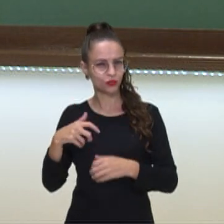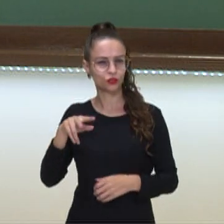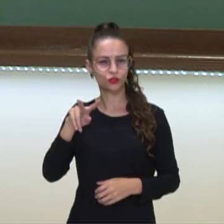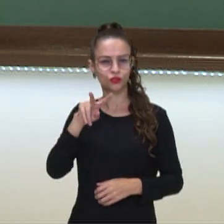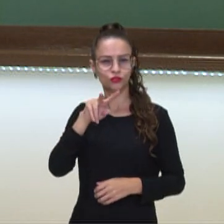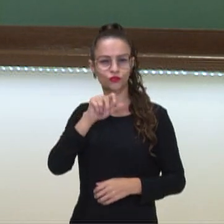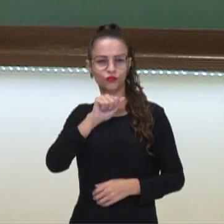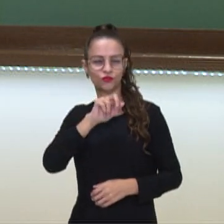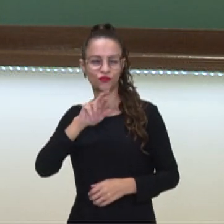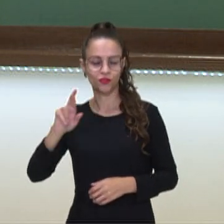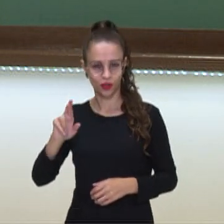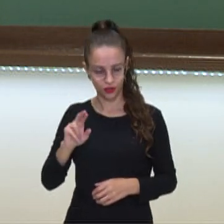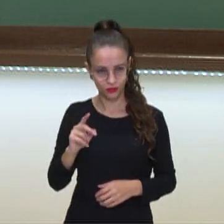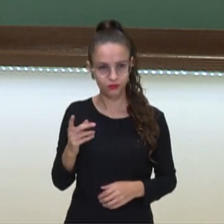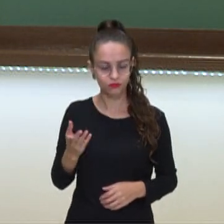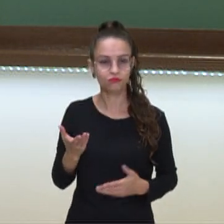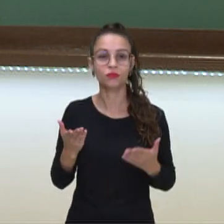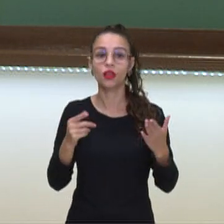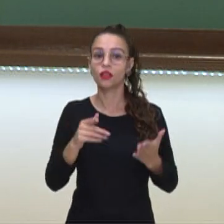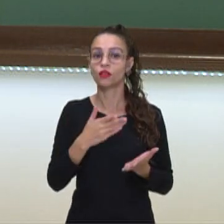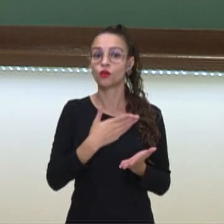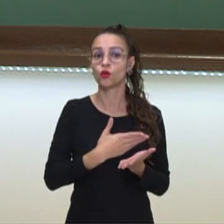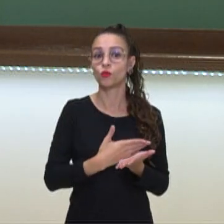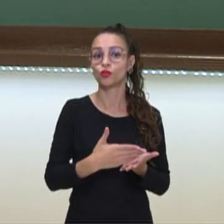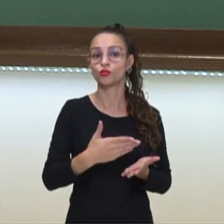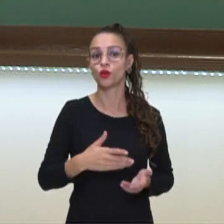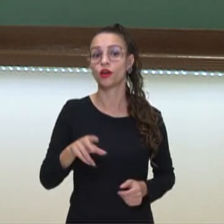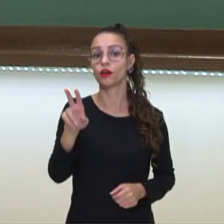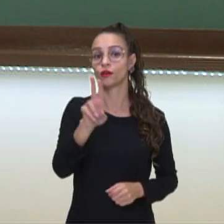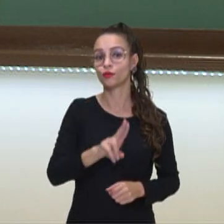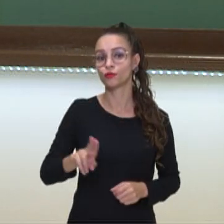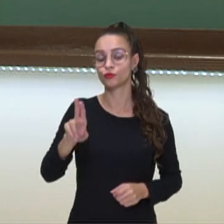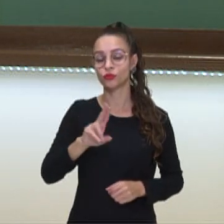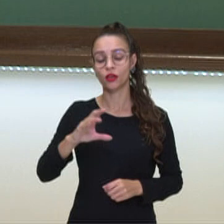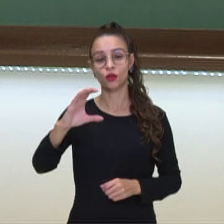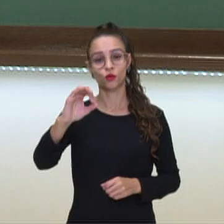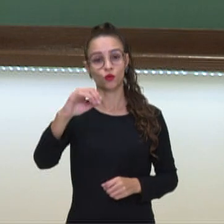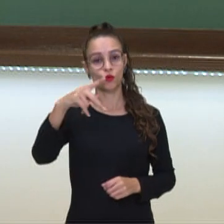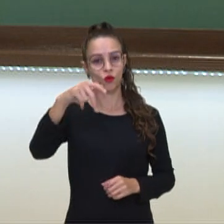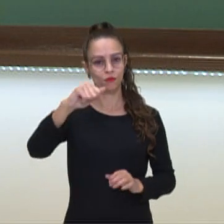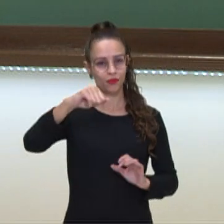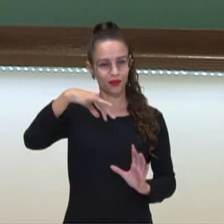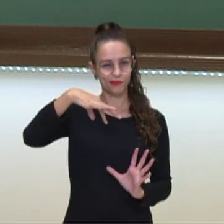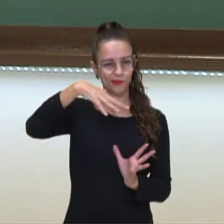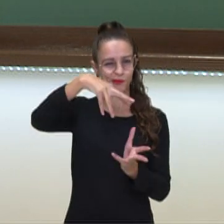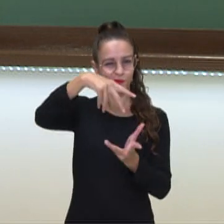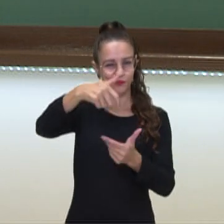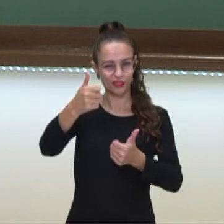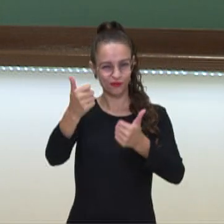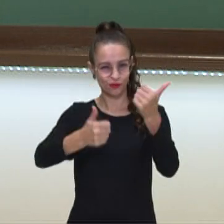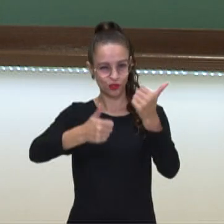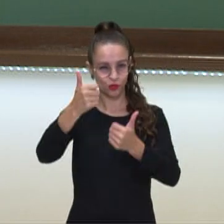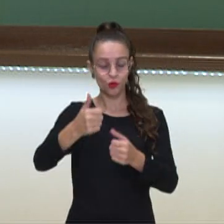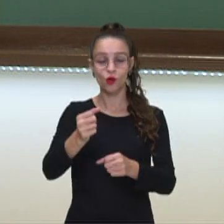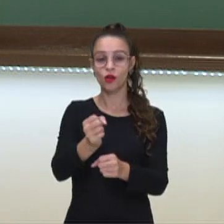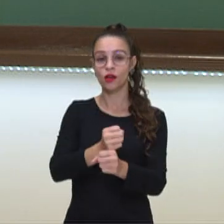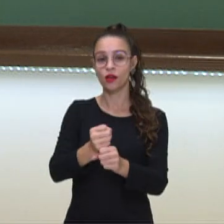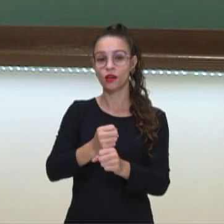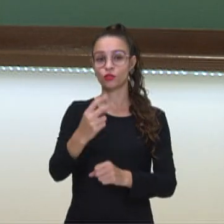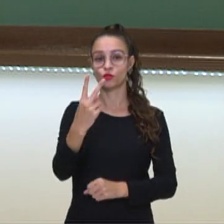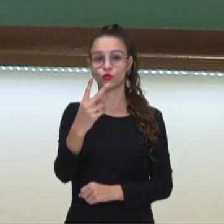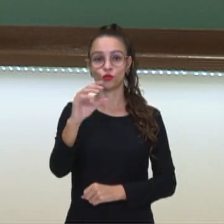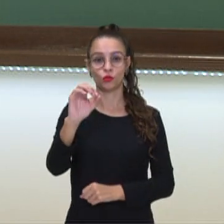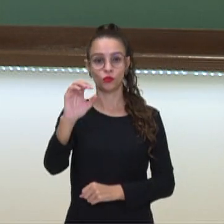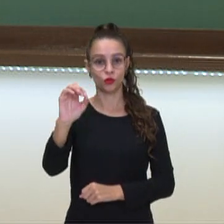famoso VAR, né? O VAR começou a ser usado na Copa do Mundo em 2018,